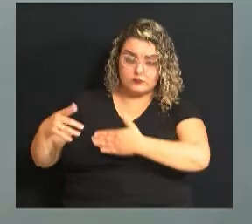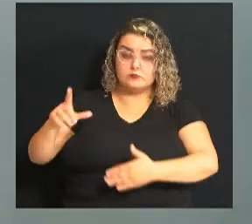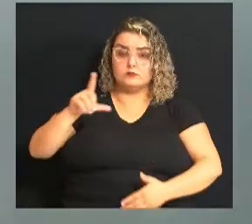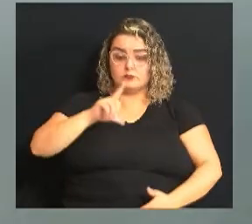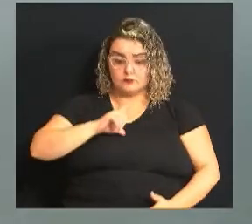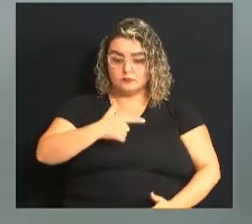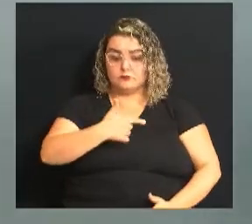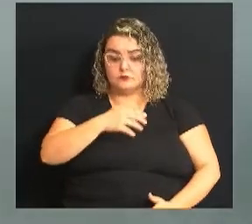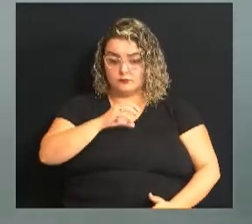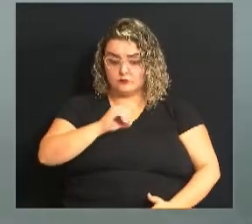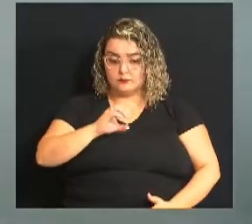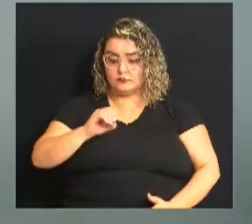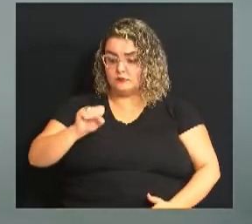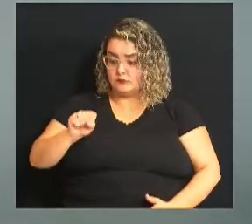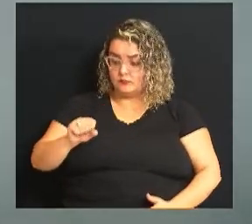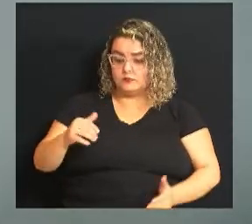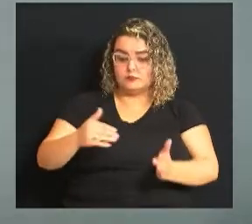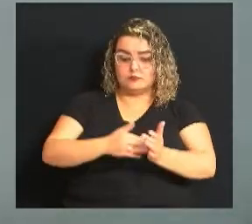2008, 2009,